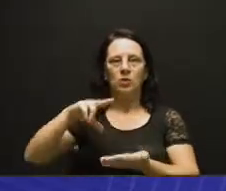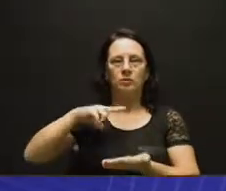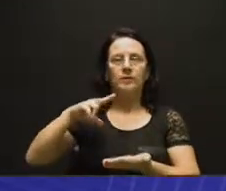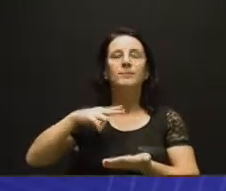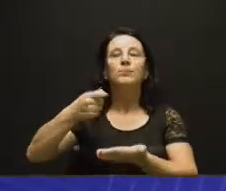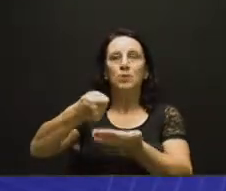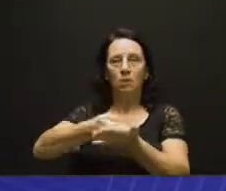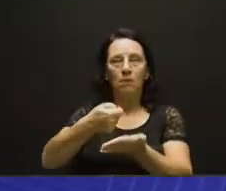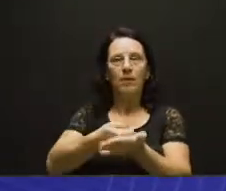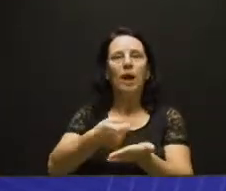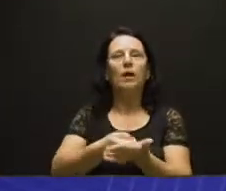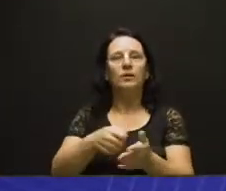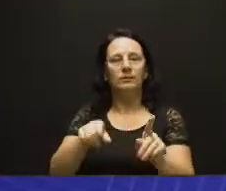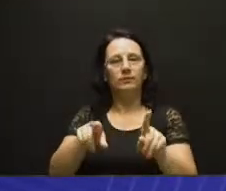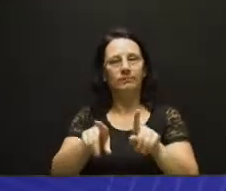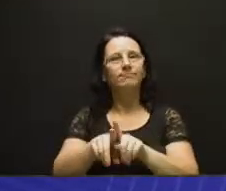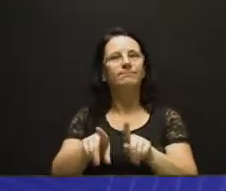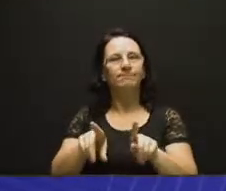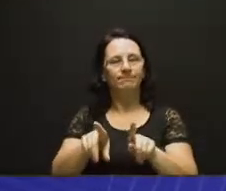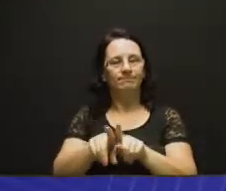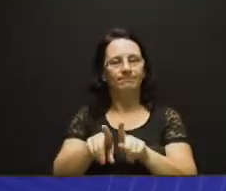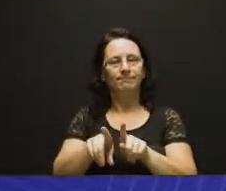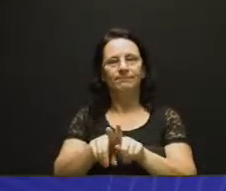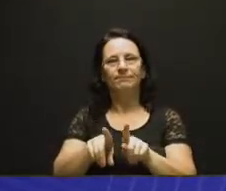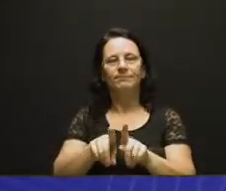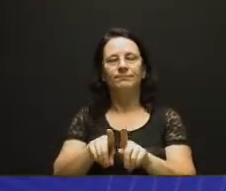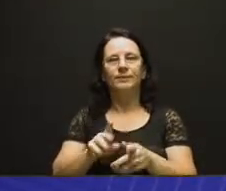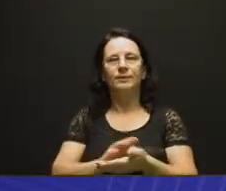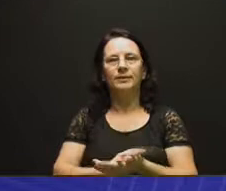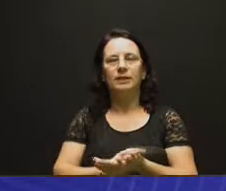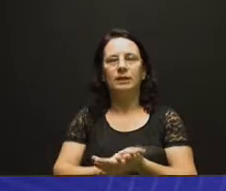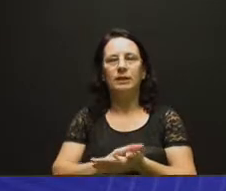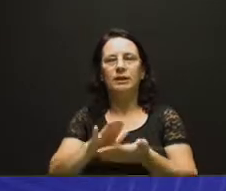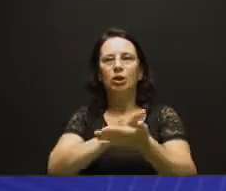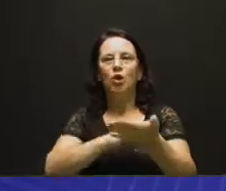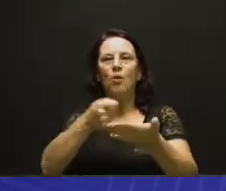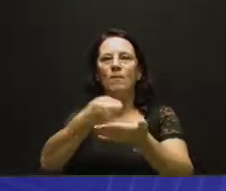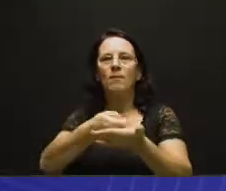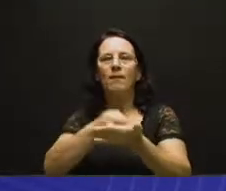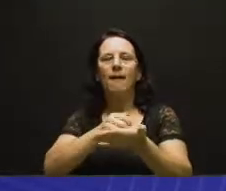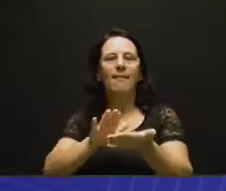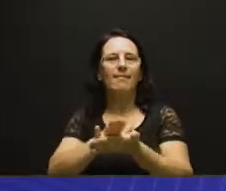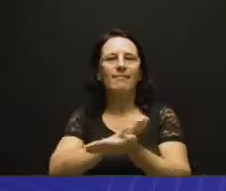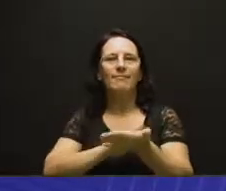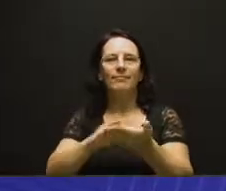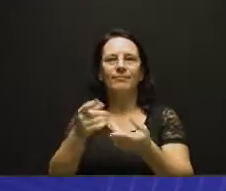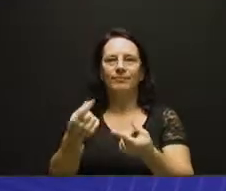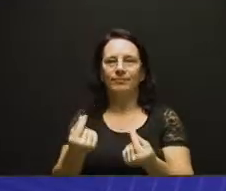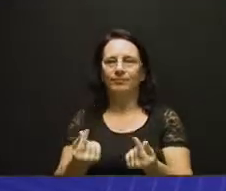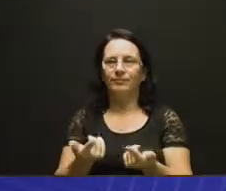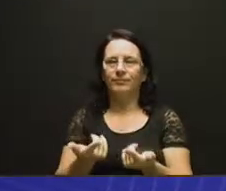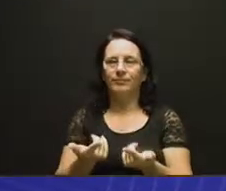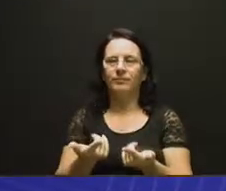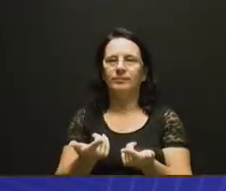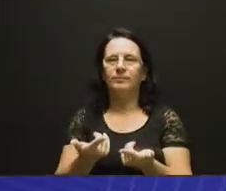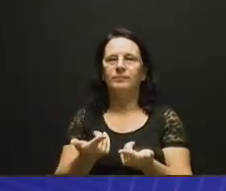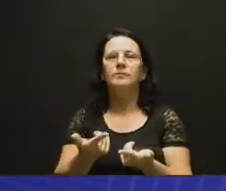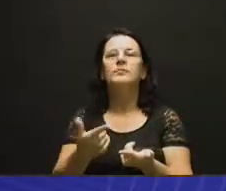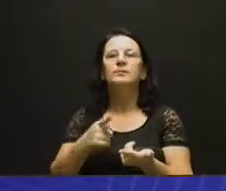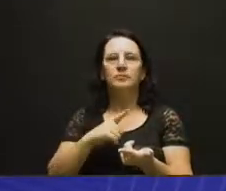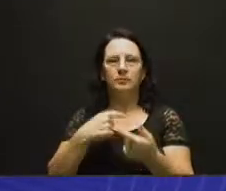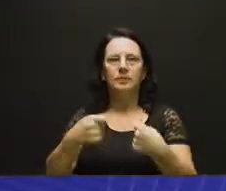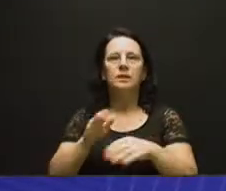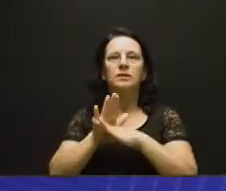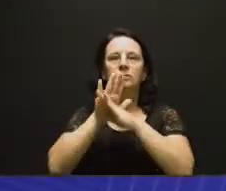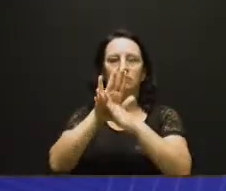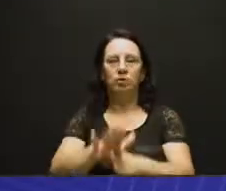tá então sem poder cobrar nenhuma taxa adicional por isso tá e eles têm que dar todos os